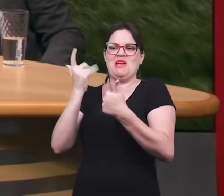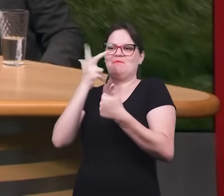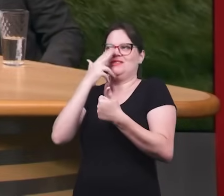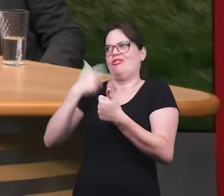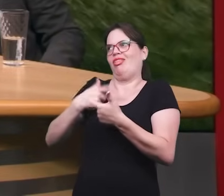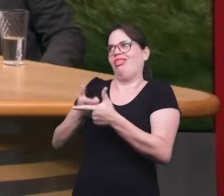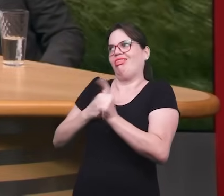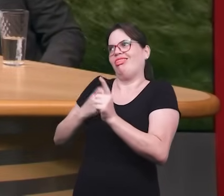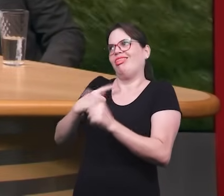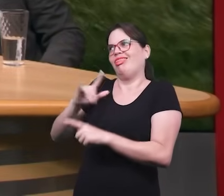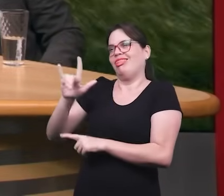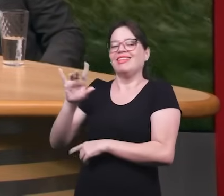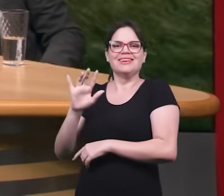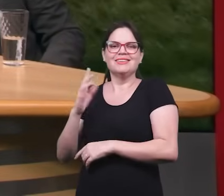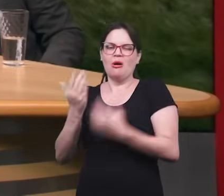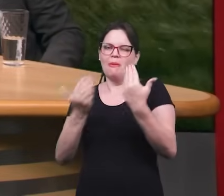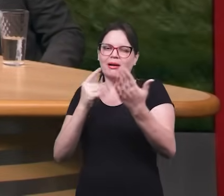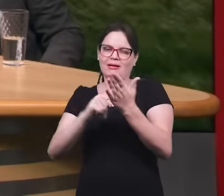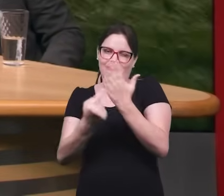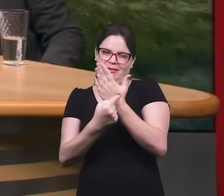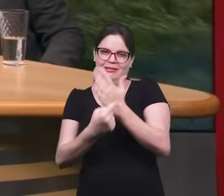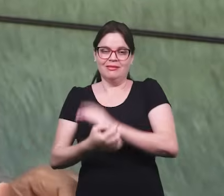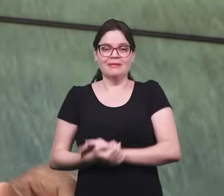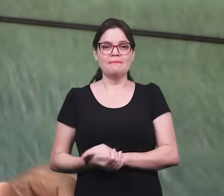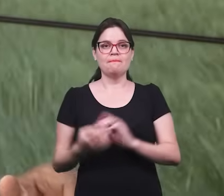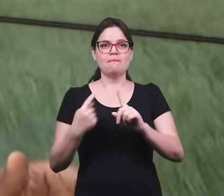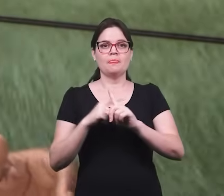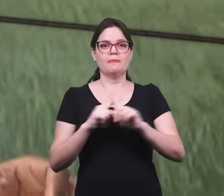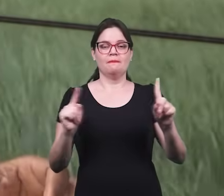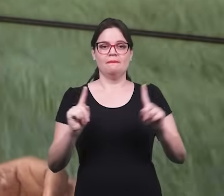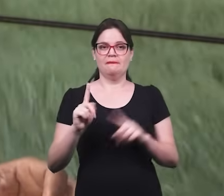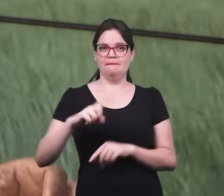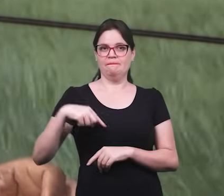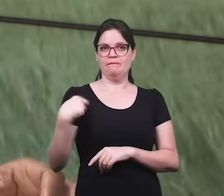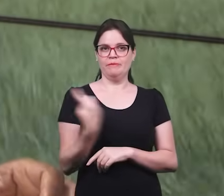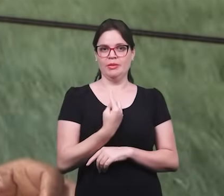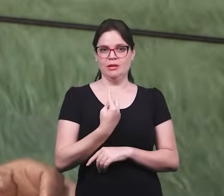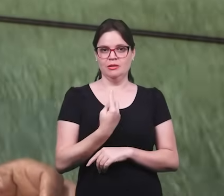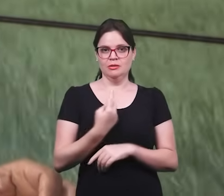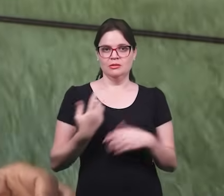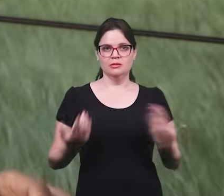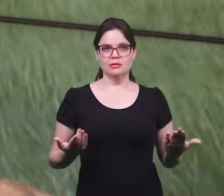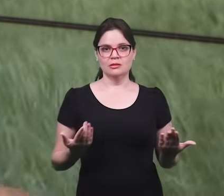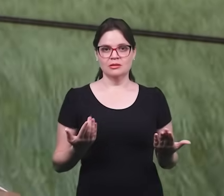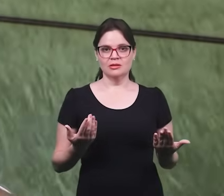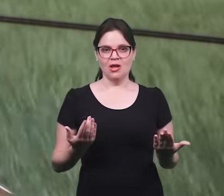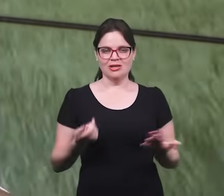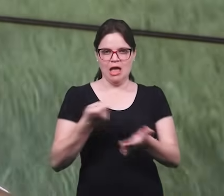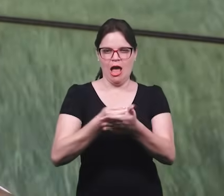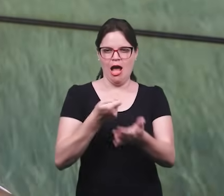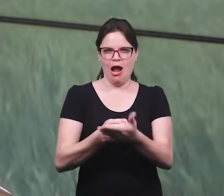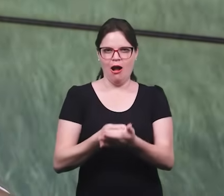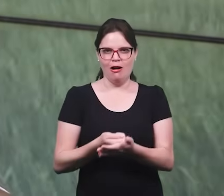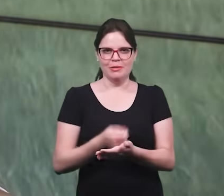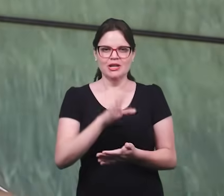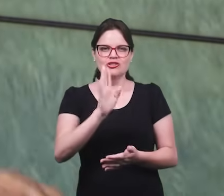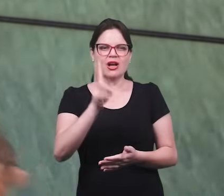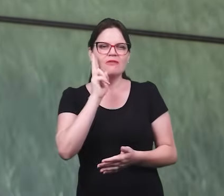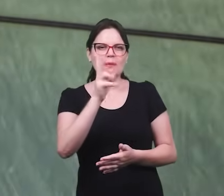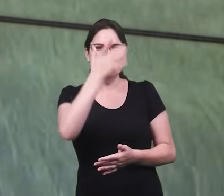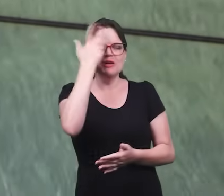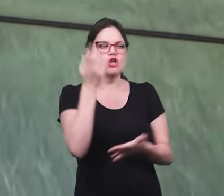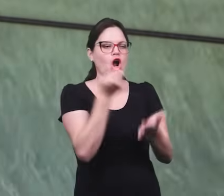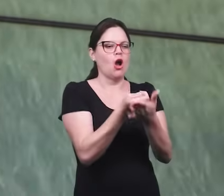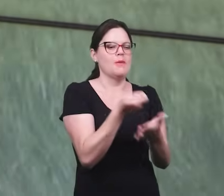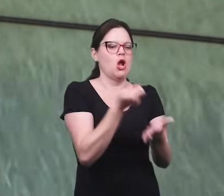repetir que o bom cobrador é um péssimo pagador então a